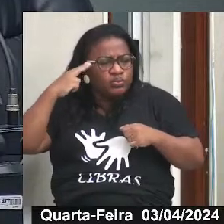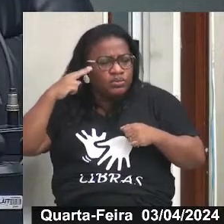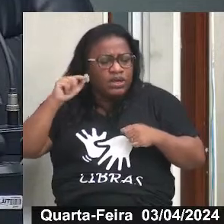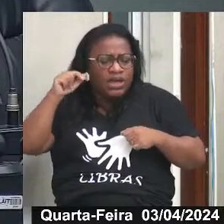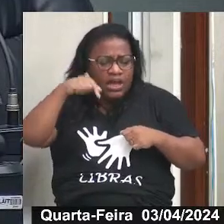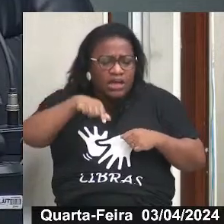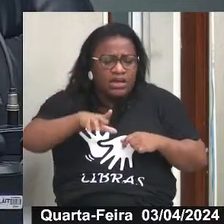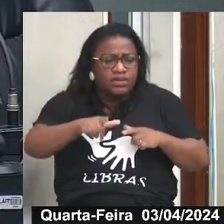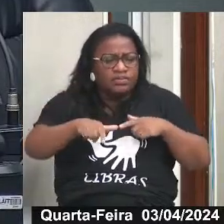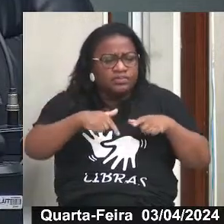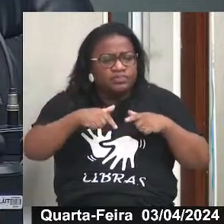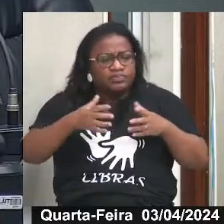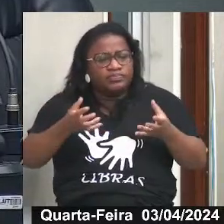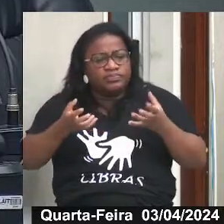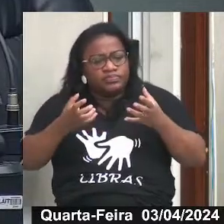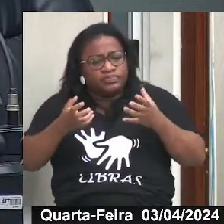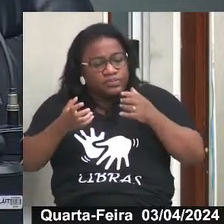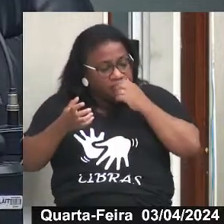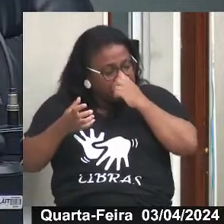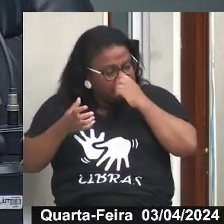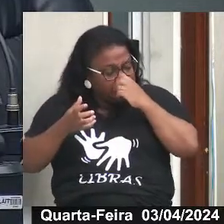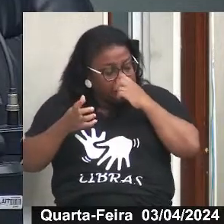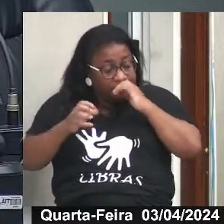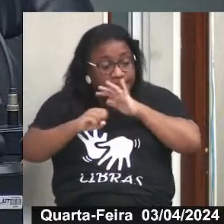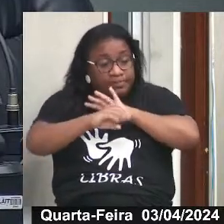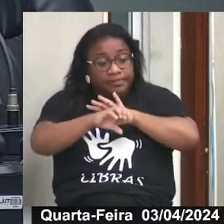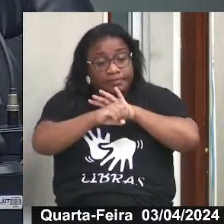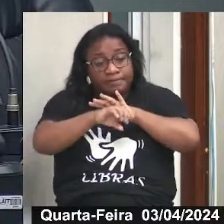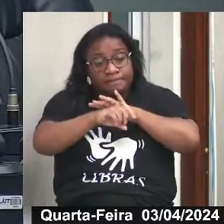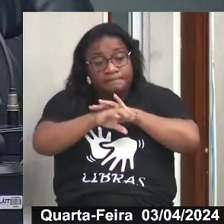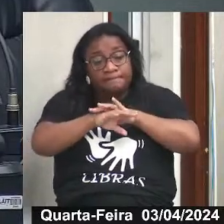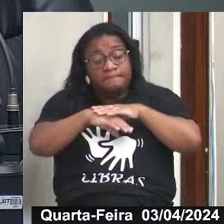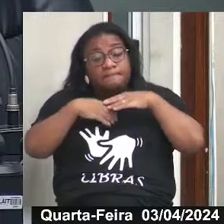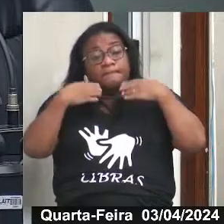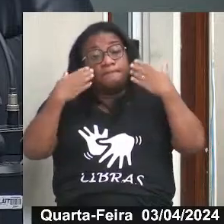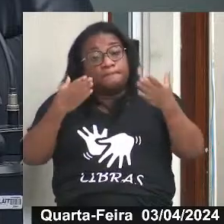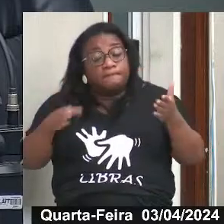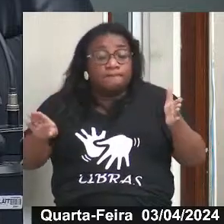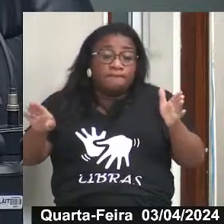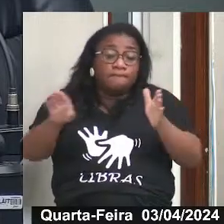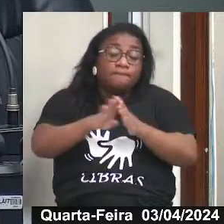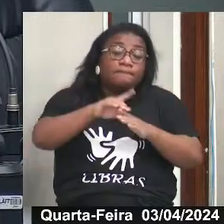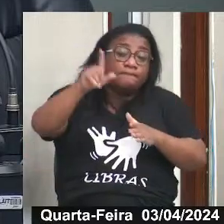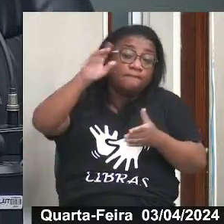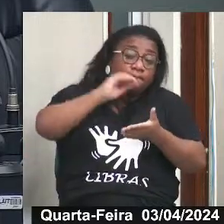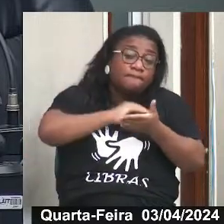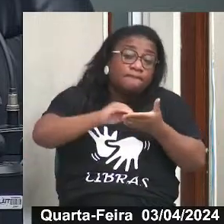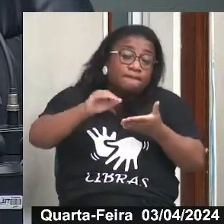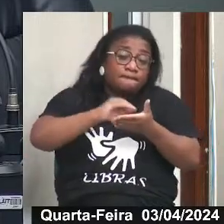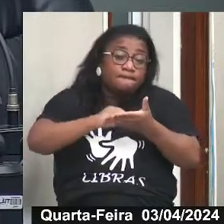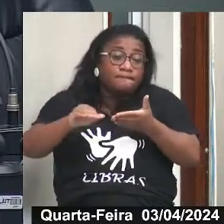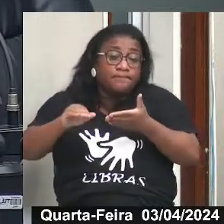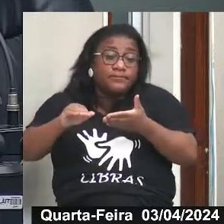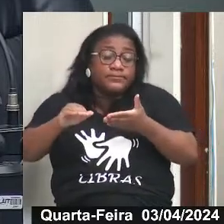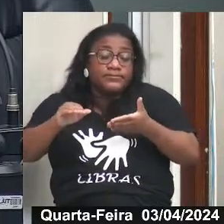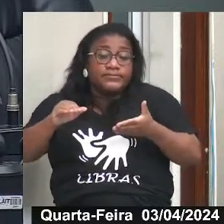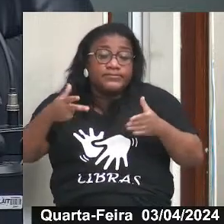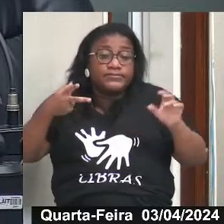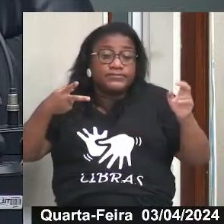aqui dentro do município. Então, por isso eu estou fazendo essa indicação, porque quando chegam os pedidos lá na Secretaria